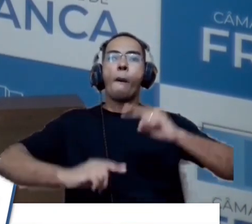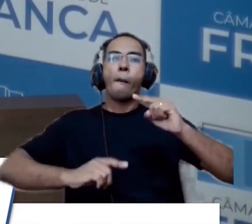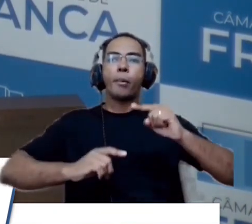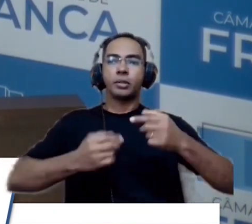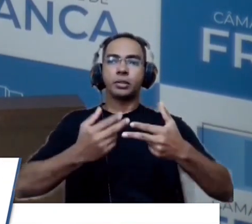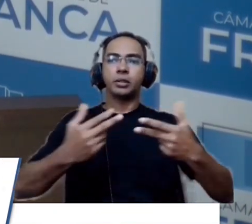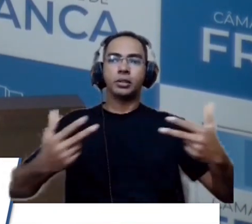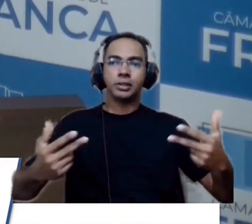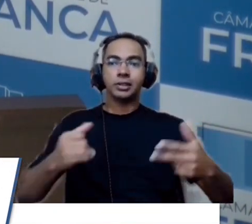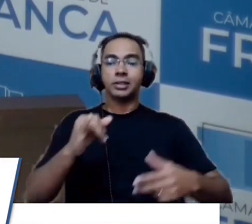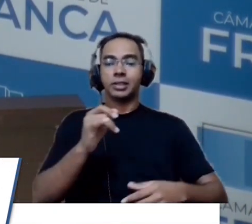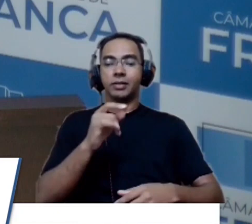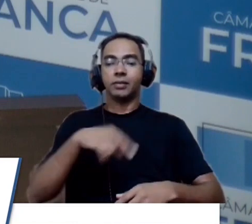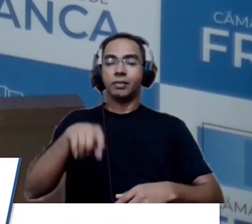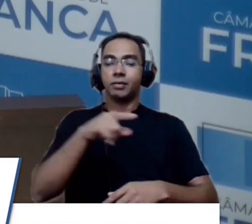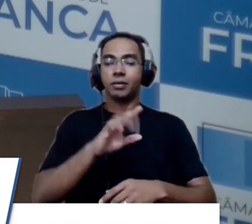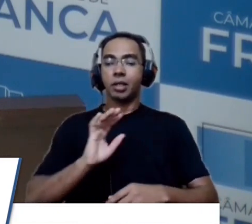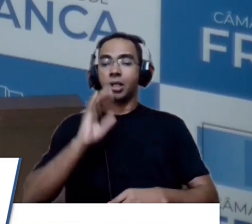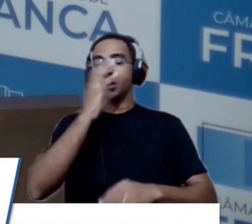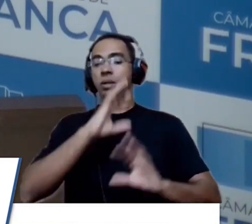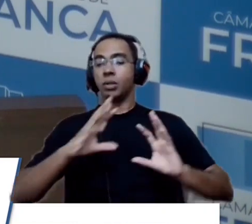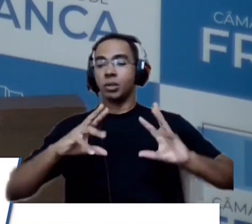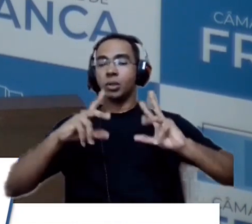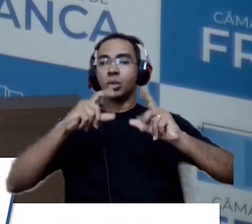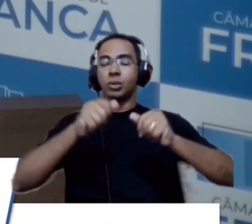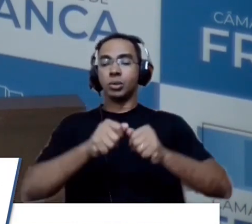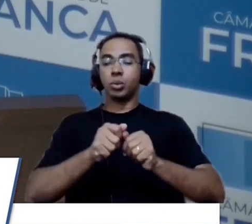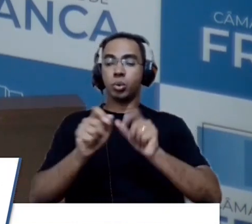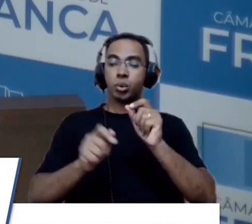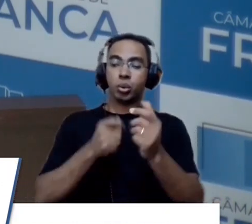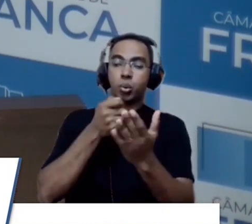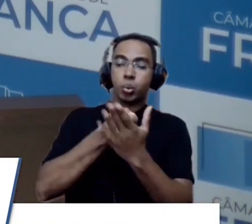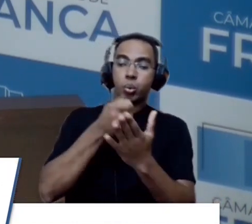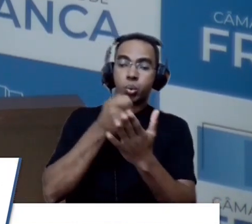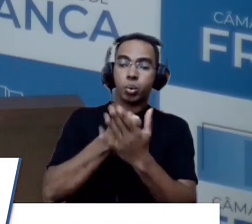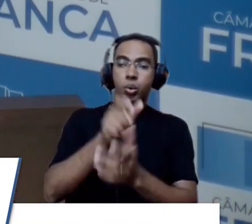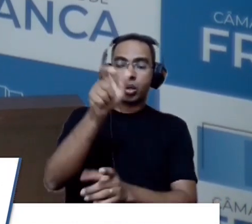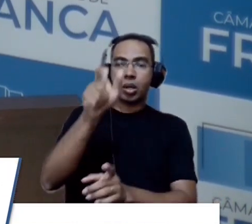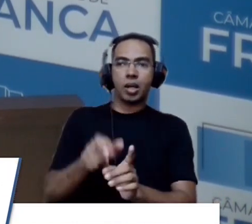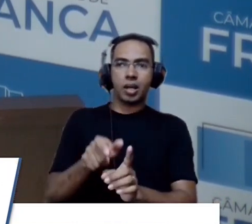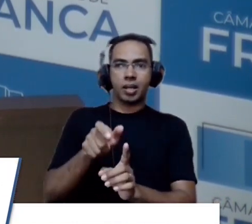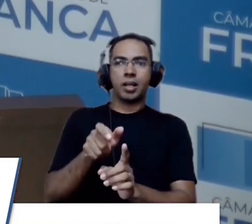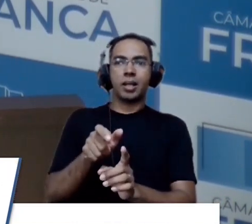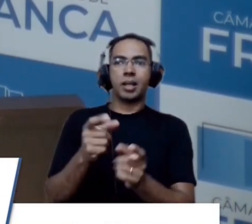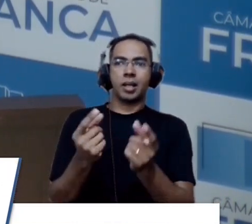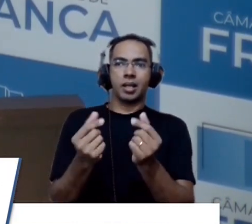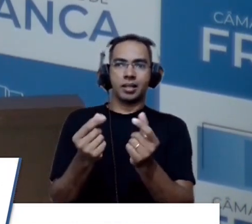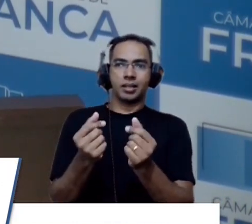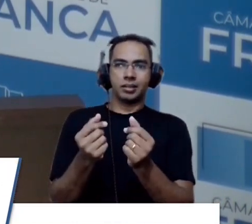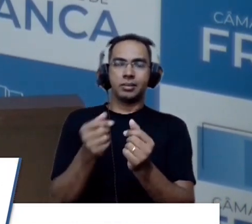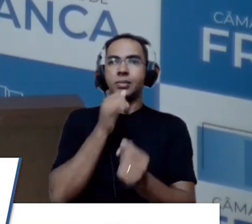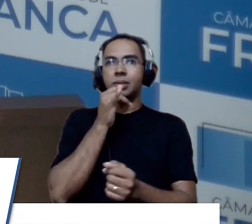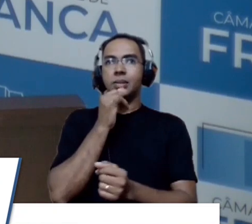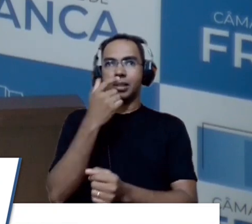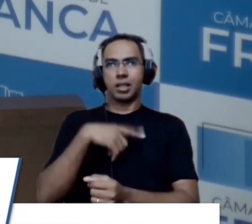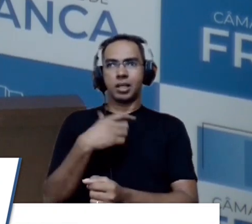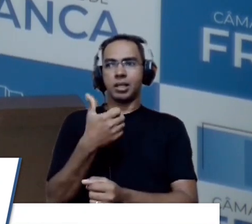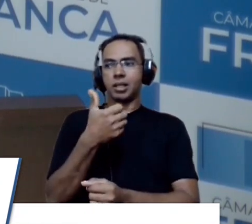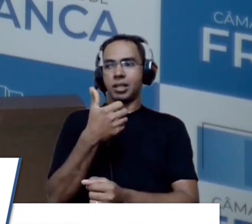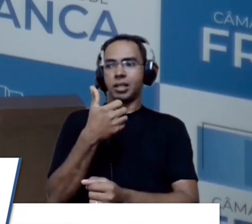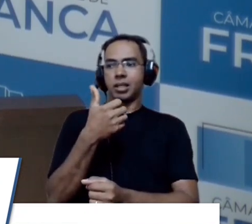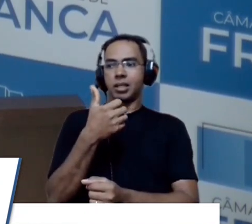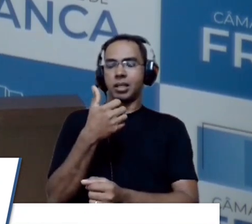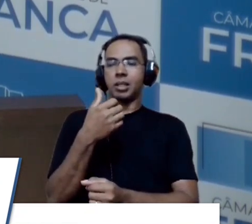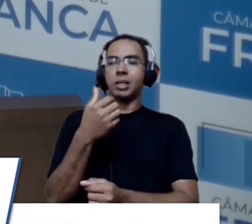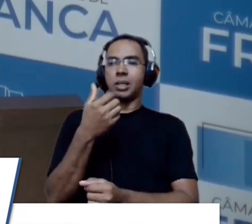Sendo que se você resolve tudo isso, é tributando a pessoa, a renda. Digamos que eu ganho 3 mil, o Cacá 20 mil.